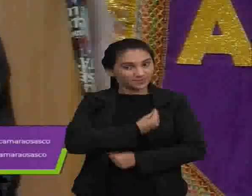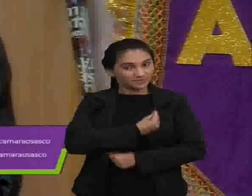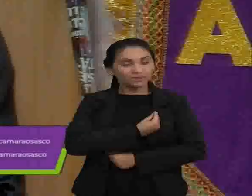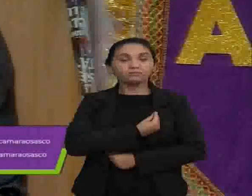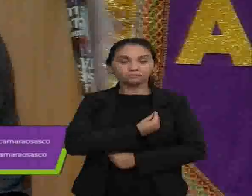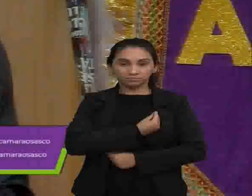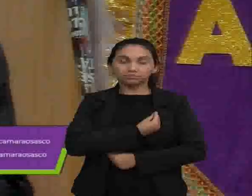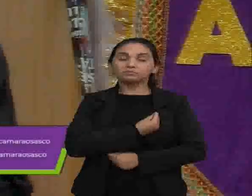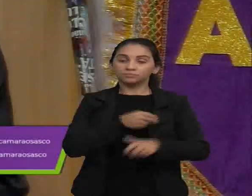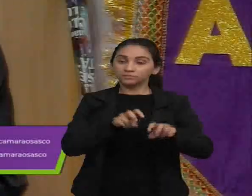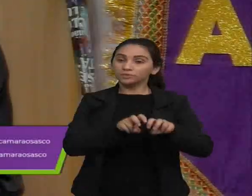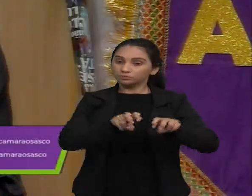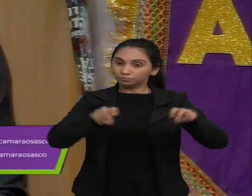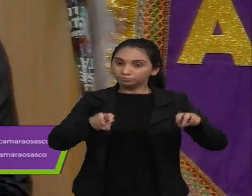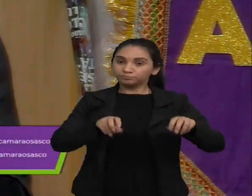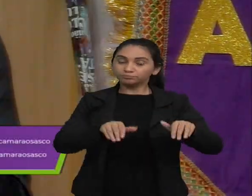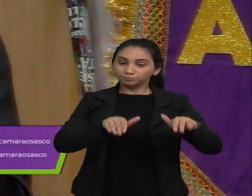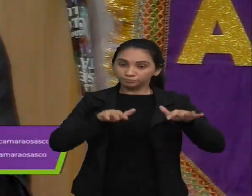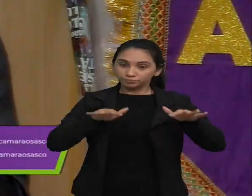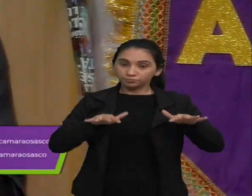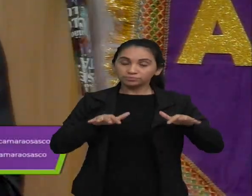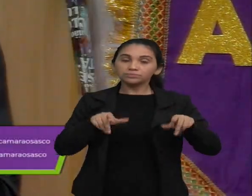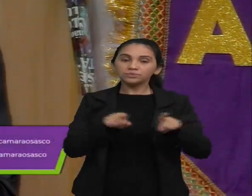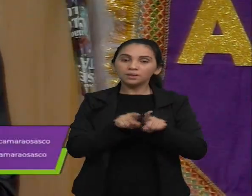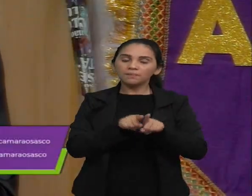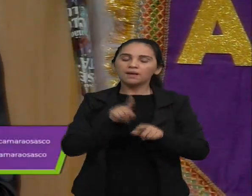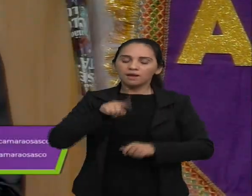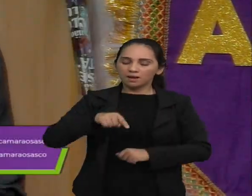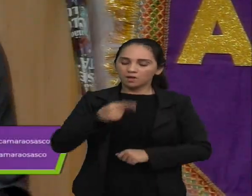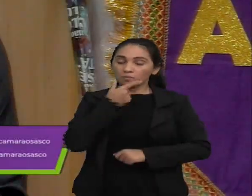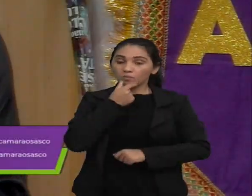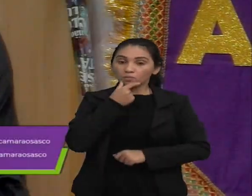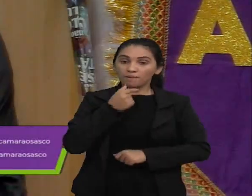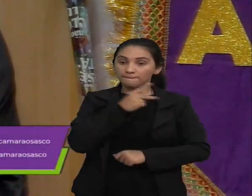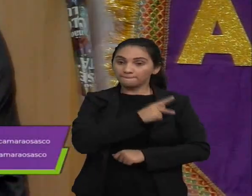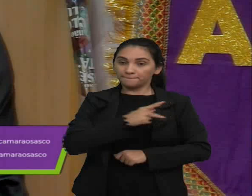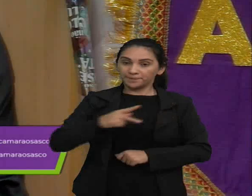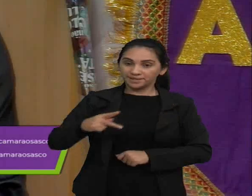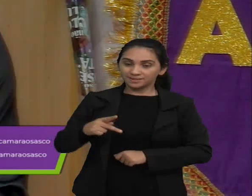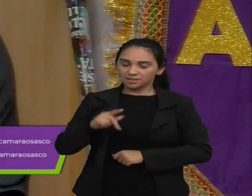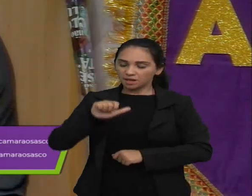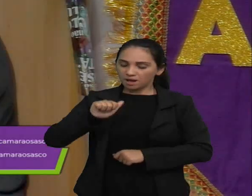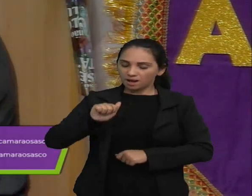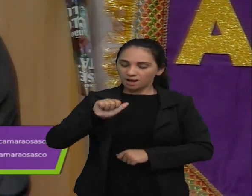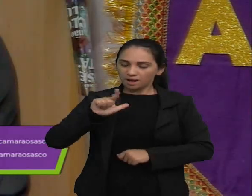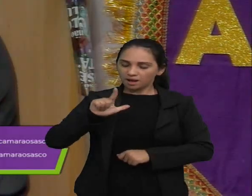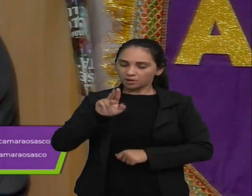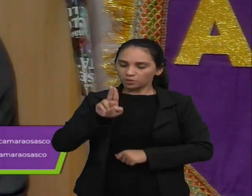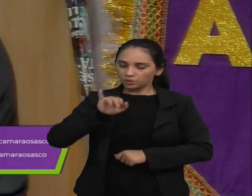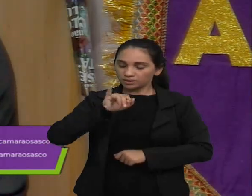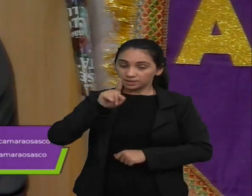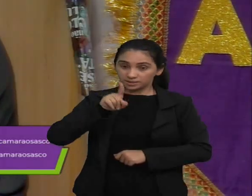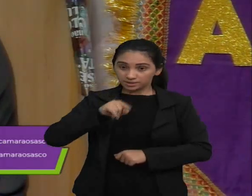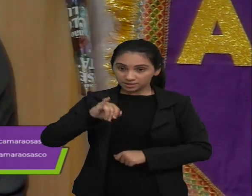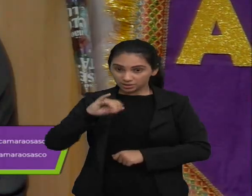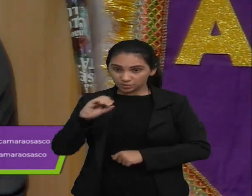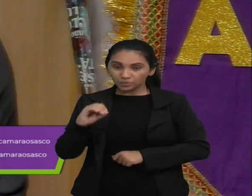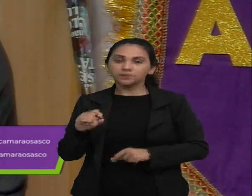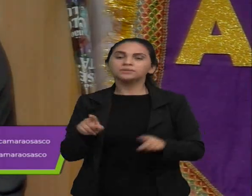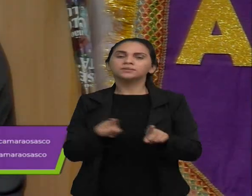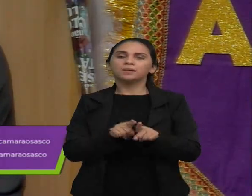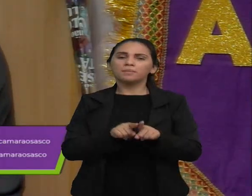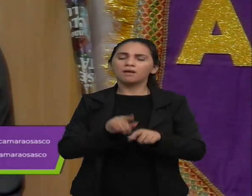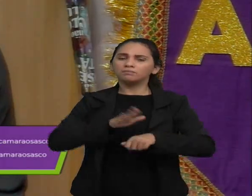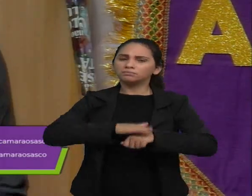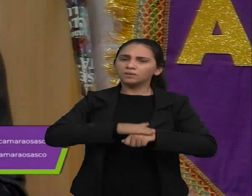na figura do nosso presidente do PT Aloysio Pinheiro sempre vereador presidente dessa casa que é muito